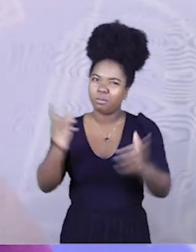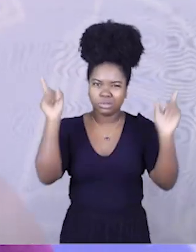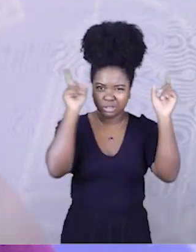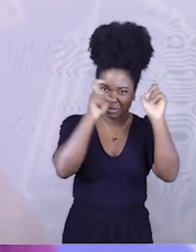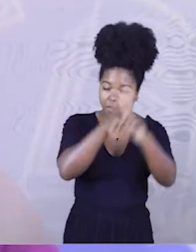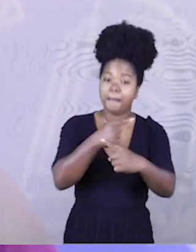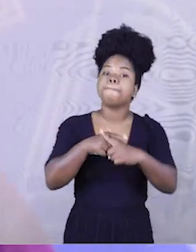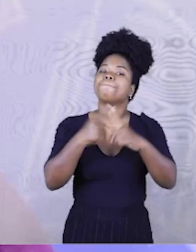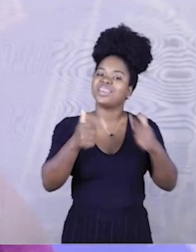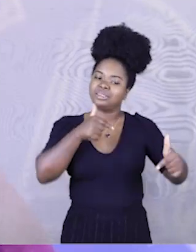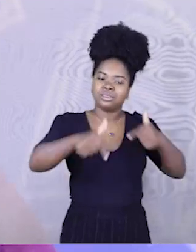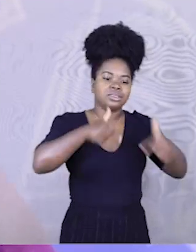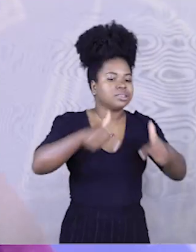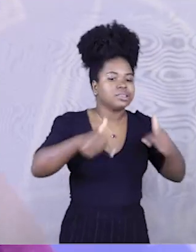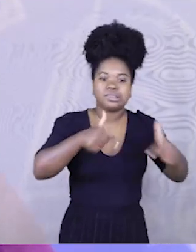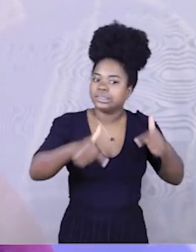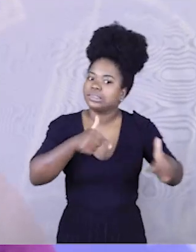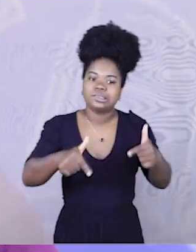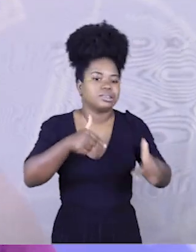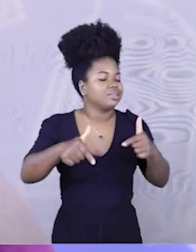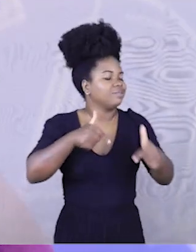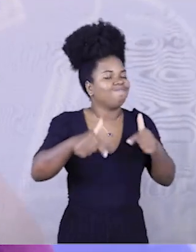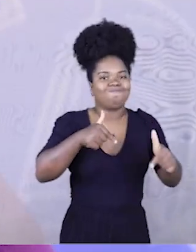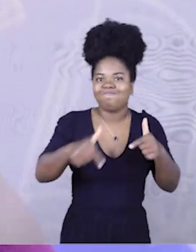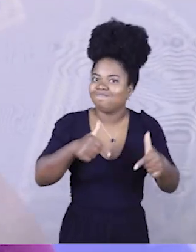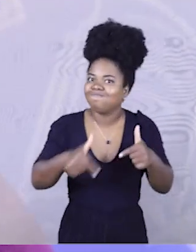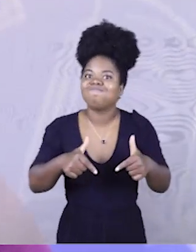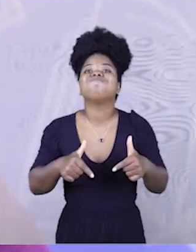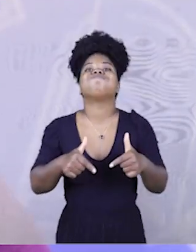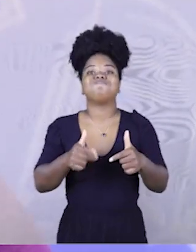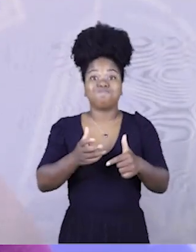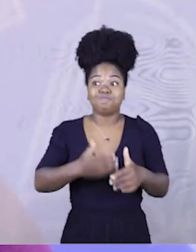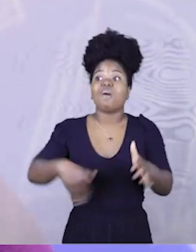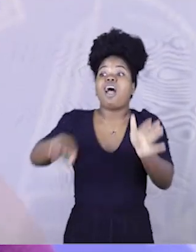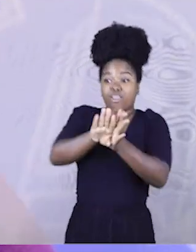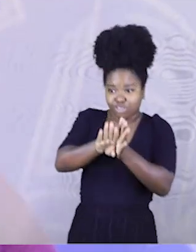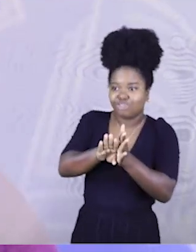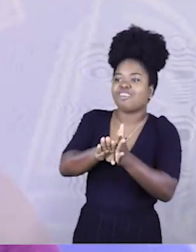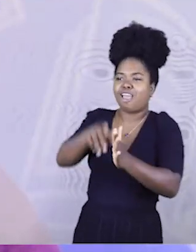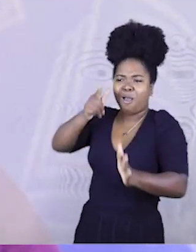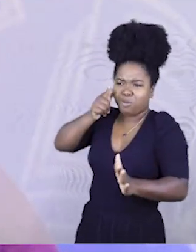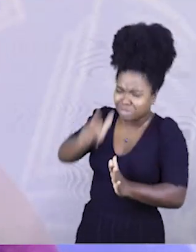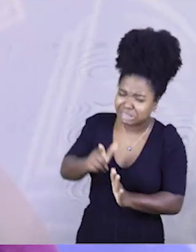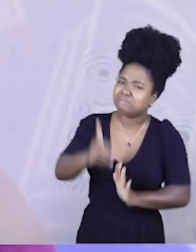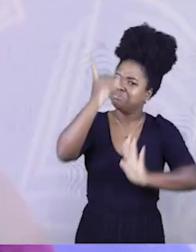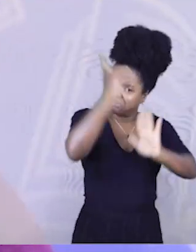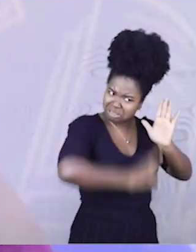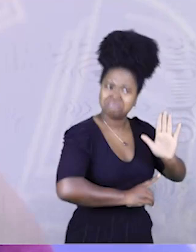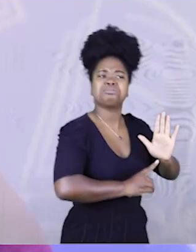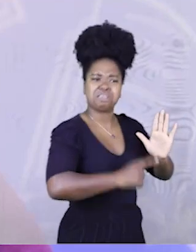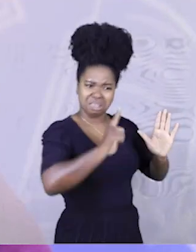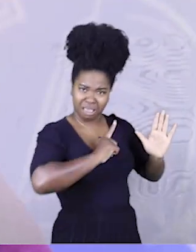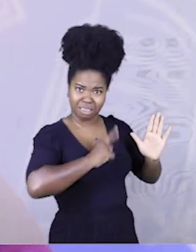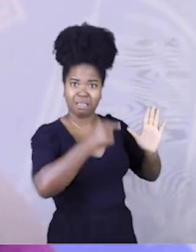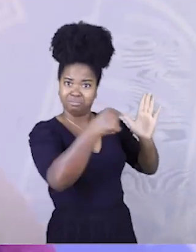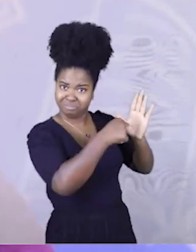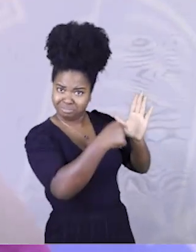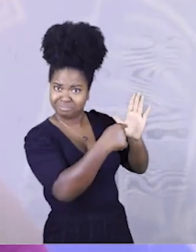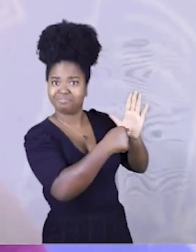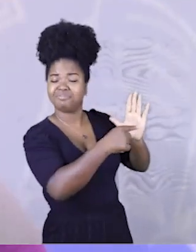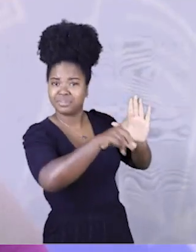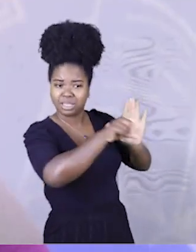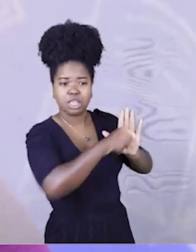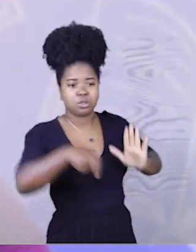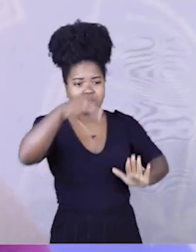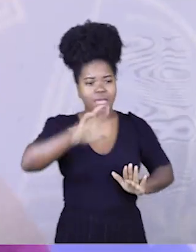muito forte e coesa para chegar a um alinhamento que garanta que esses direitos que são previstos na legislação, tanto